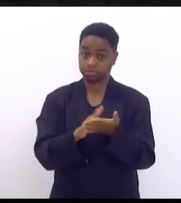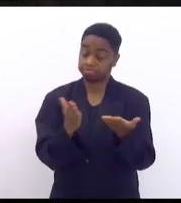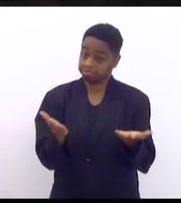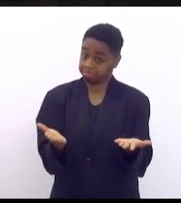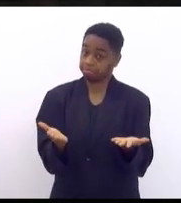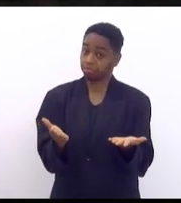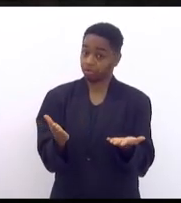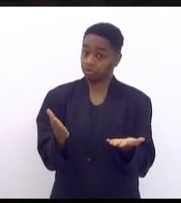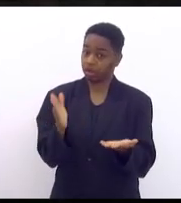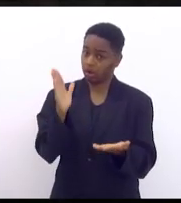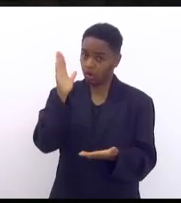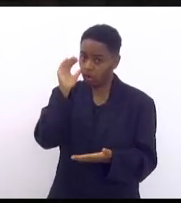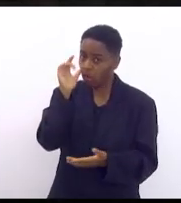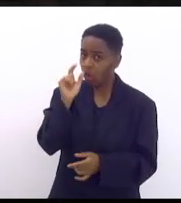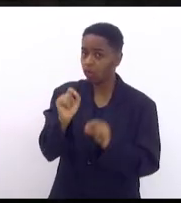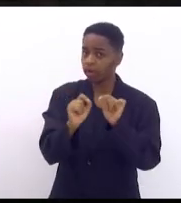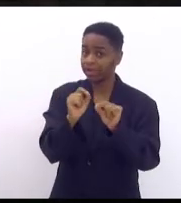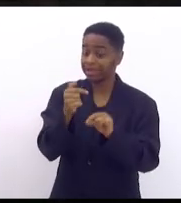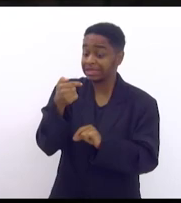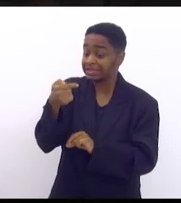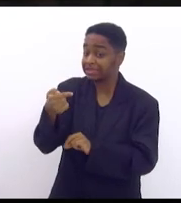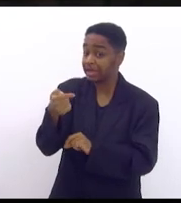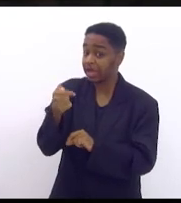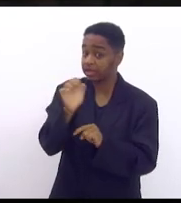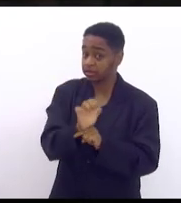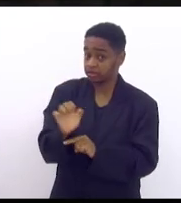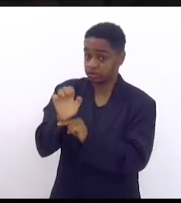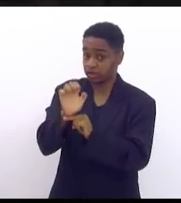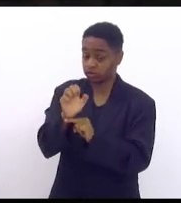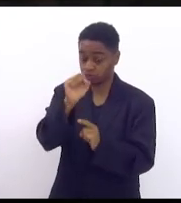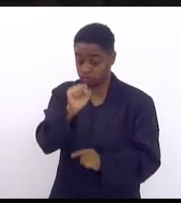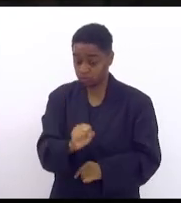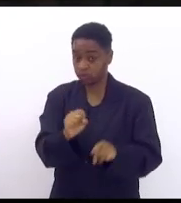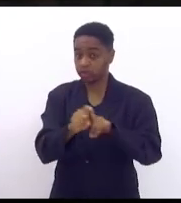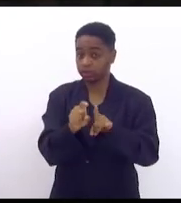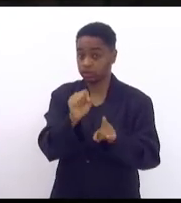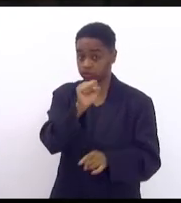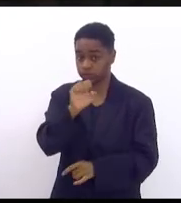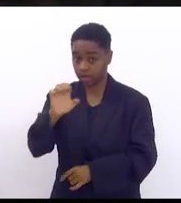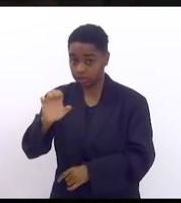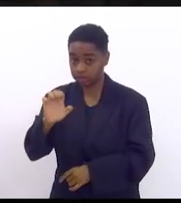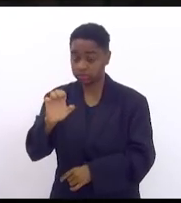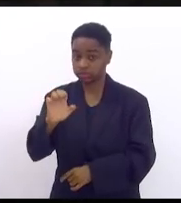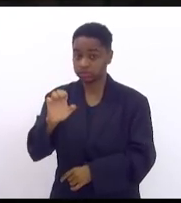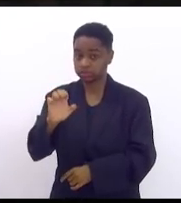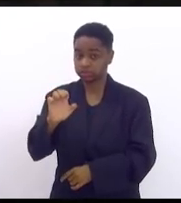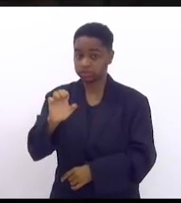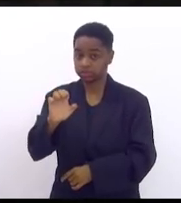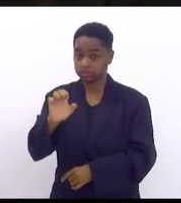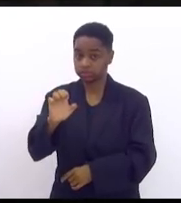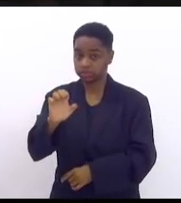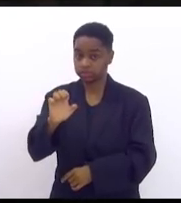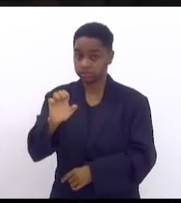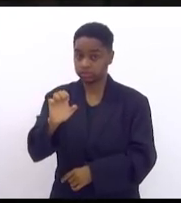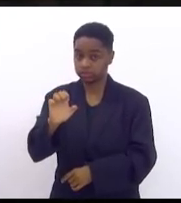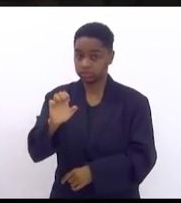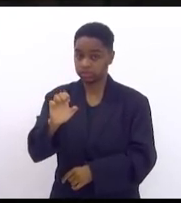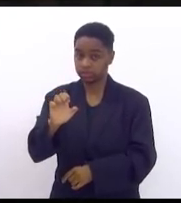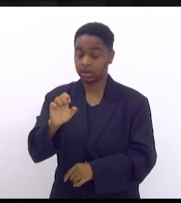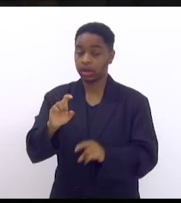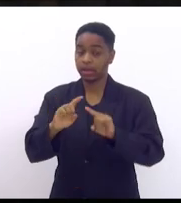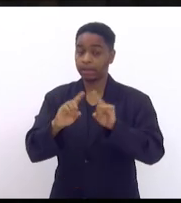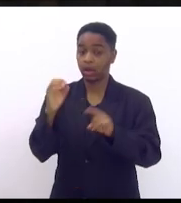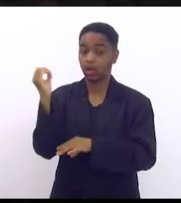Curiosamente, nesses 7 estados do Sul-Sudeste, com exceção do governador do Rio Grande